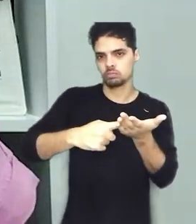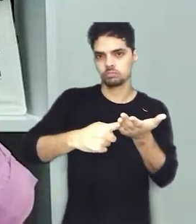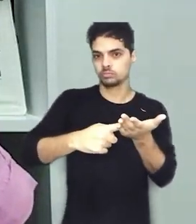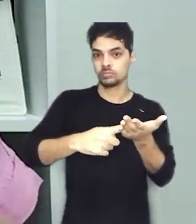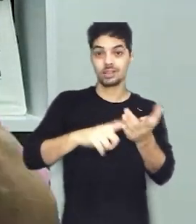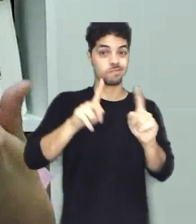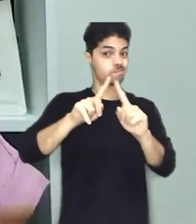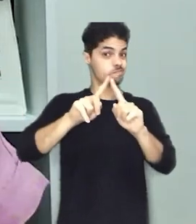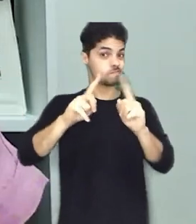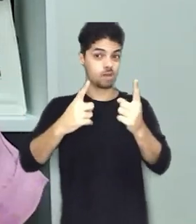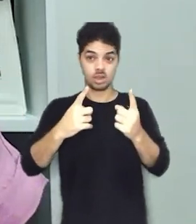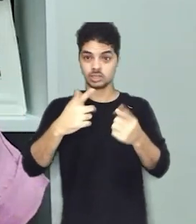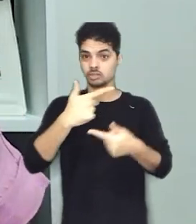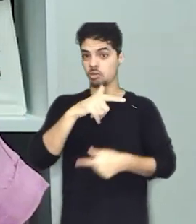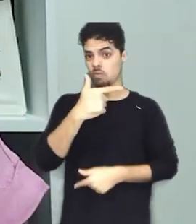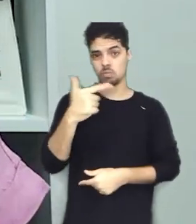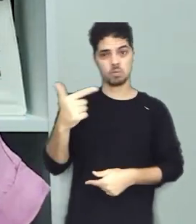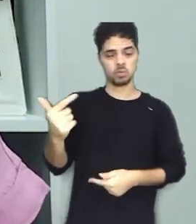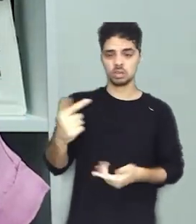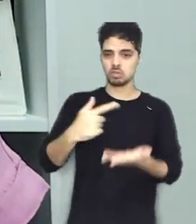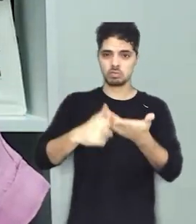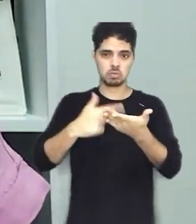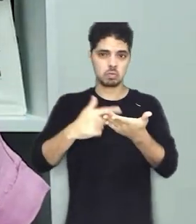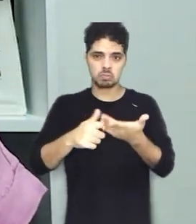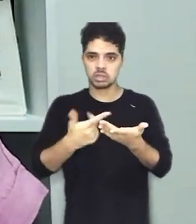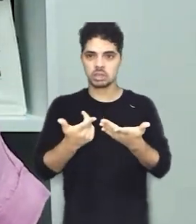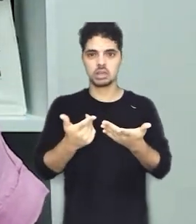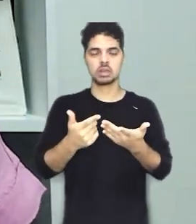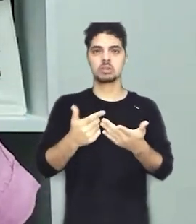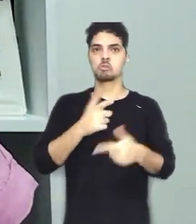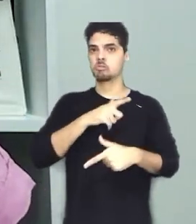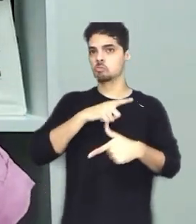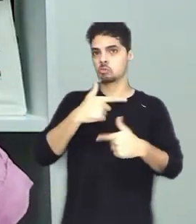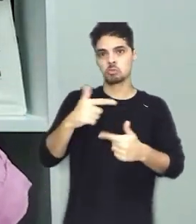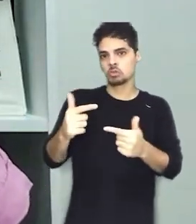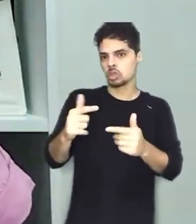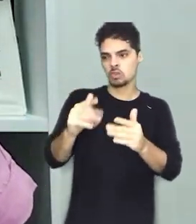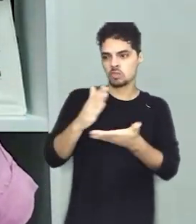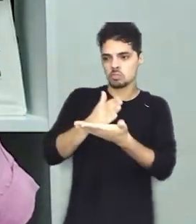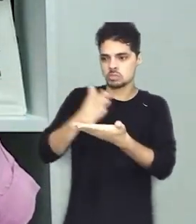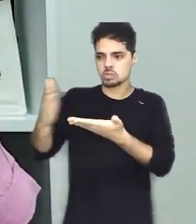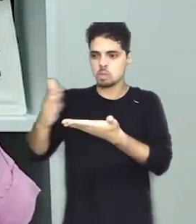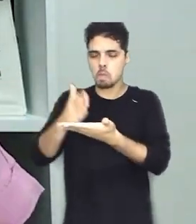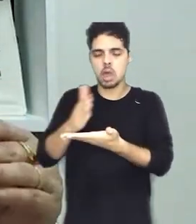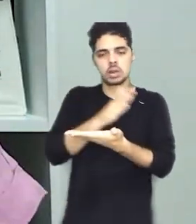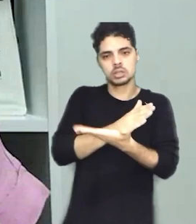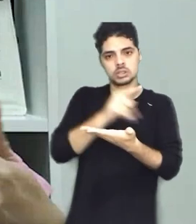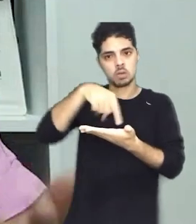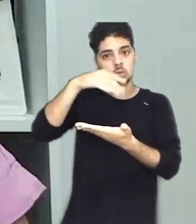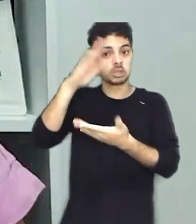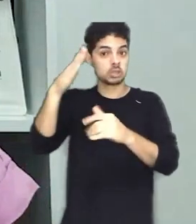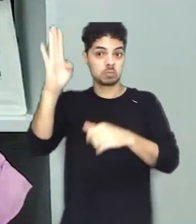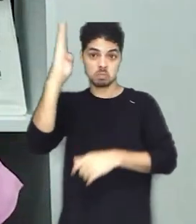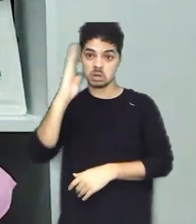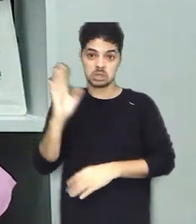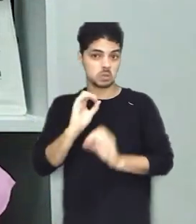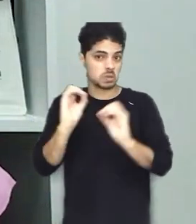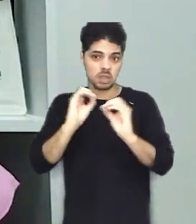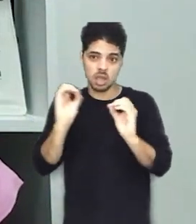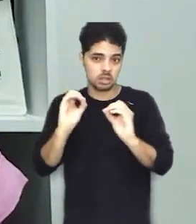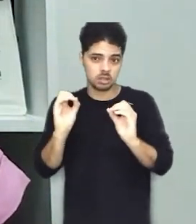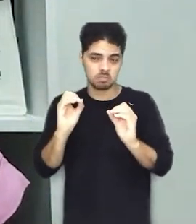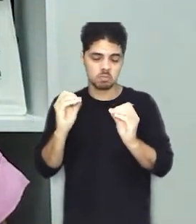houve acordo. Que não houve fragmentação do território brasileiro, como aconteceu na